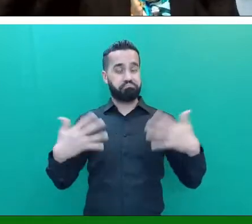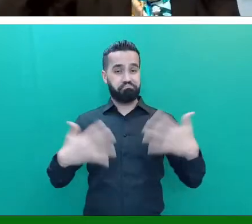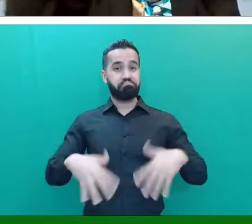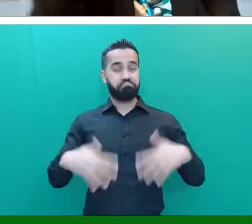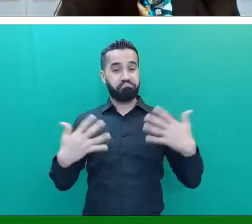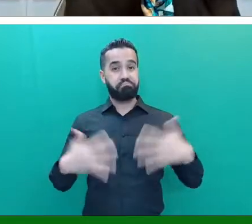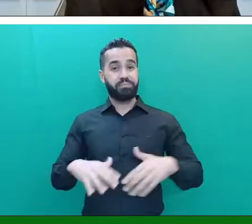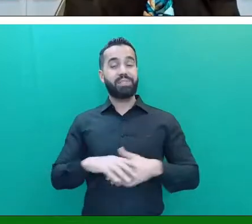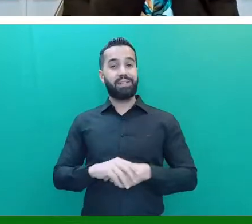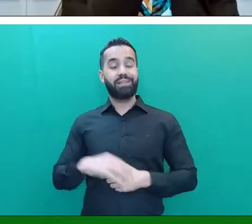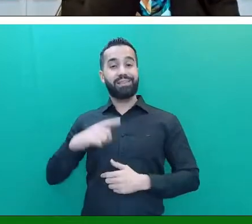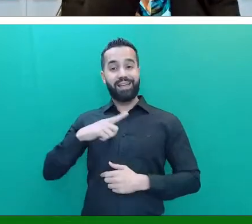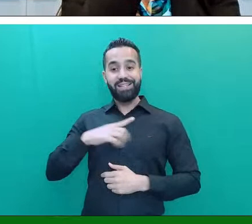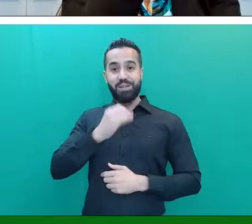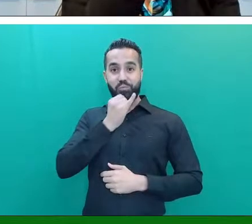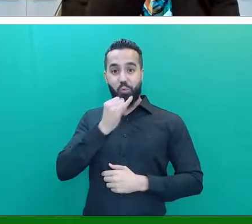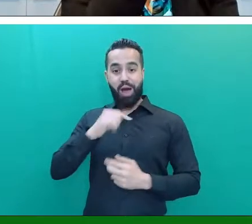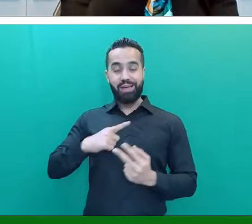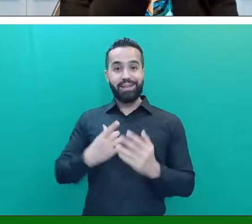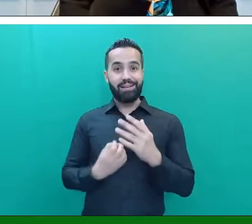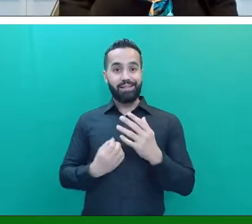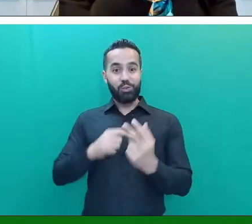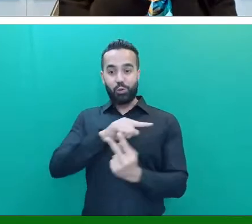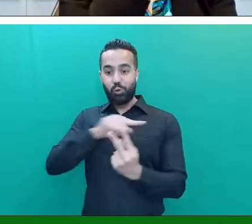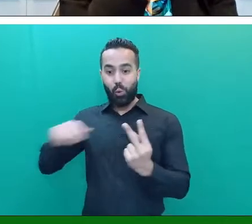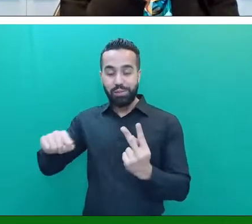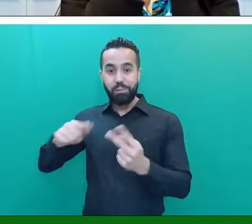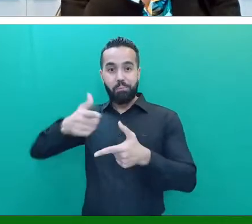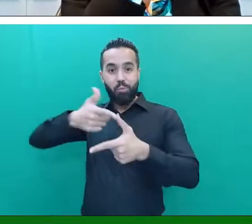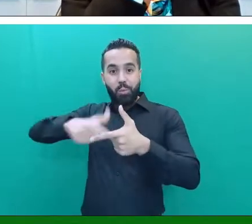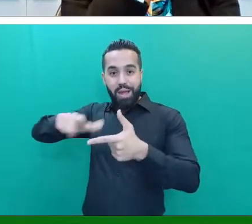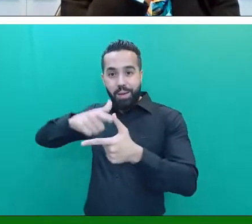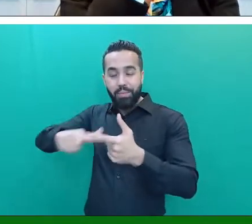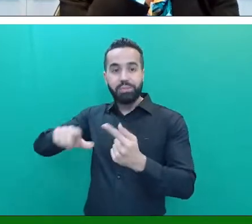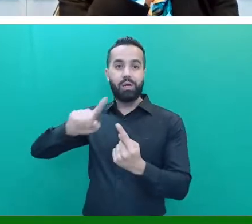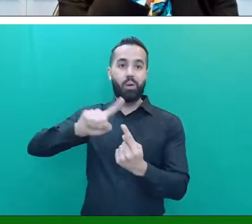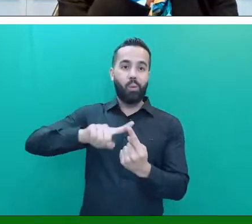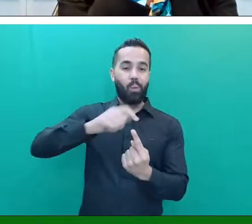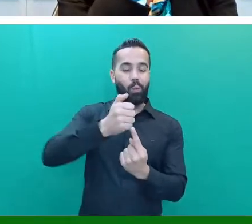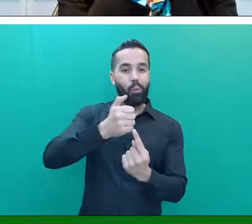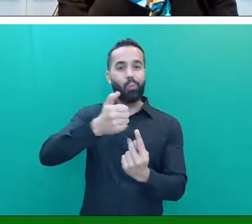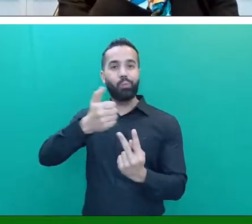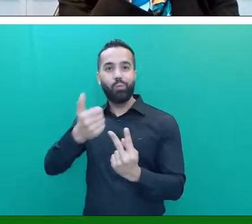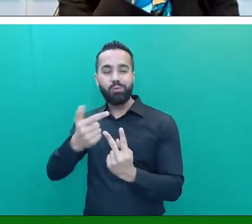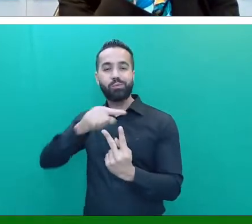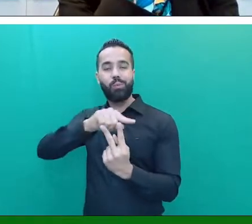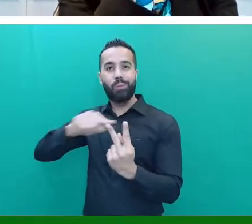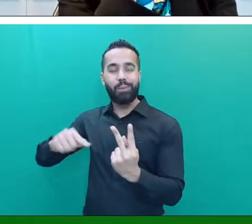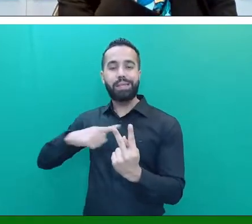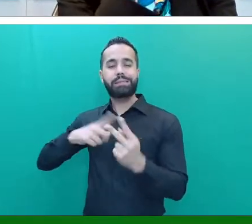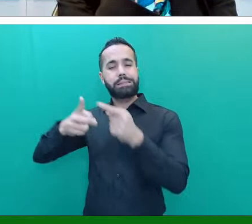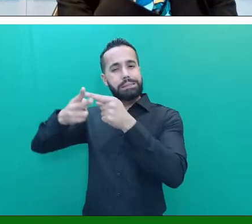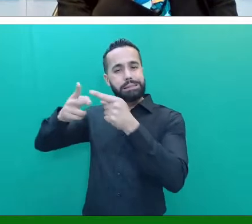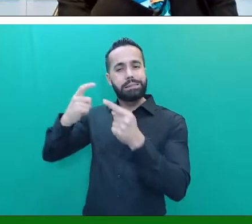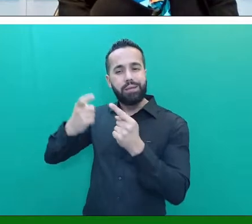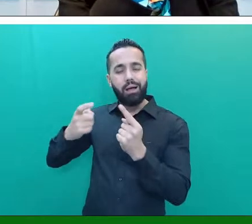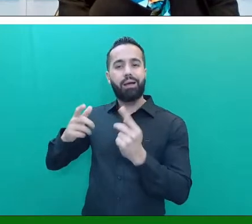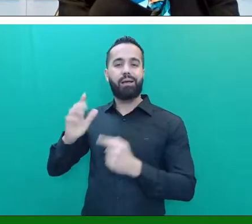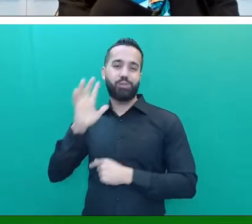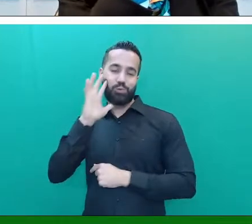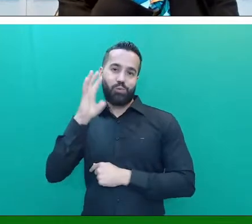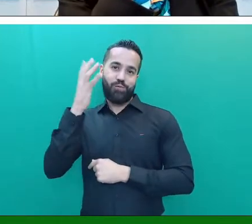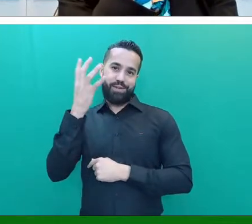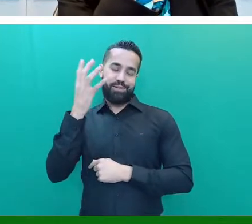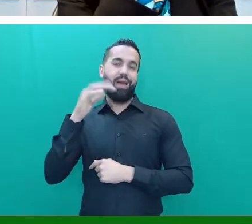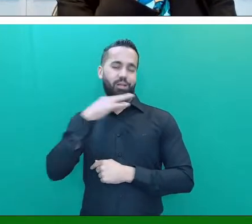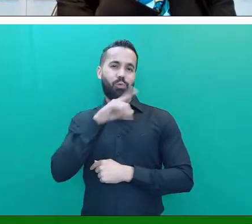dois problemas para resolver quando abre um caminho. E é assim, isso é muito importante. E eu penso que